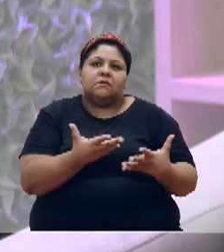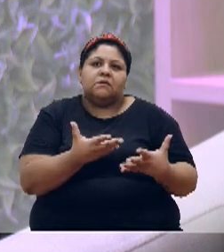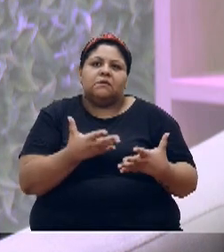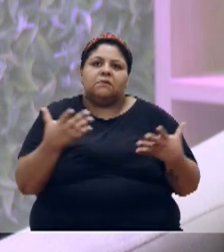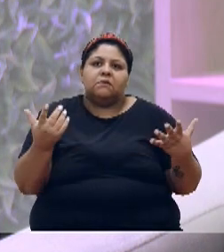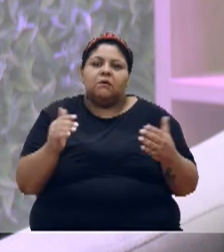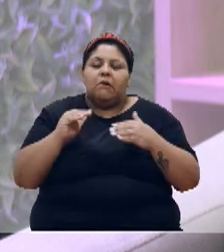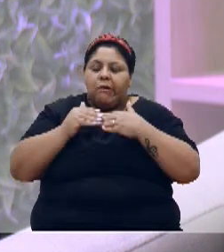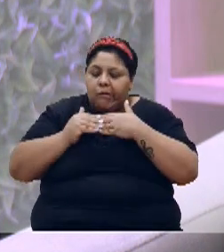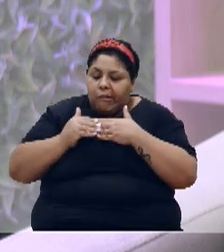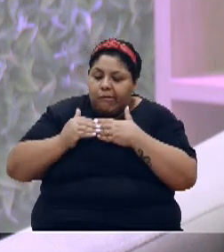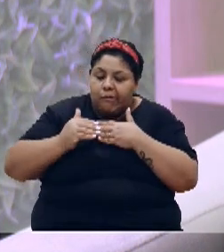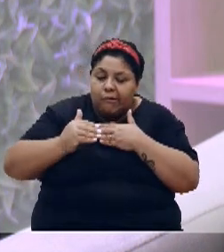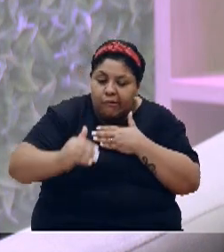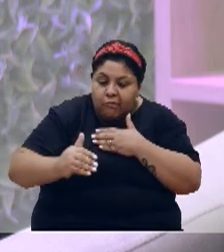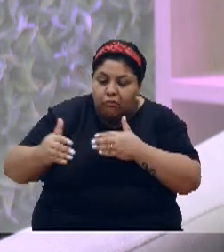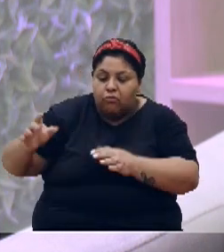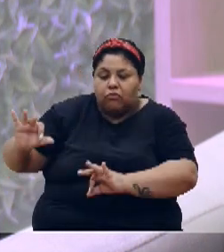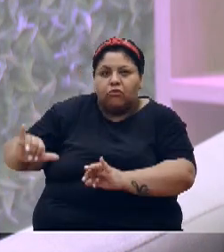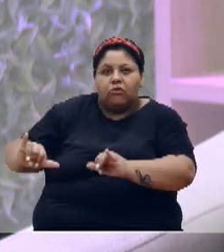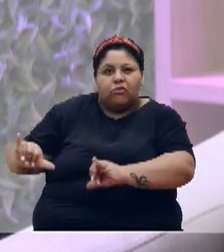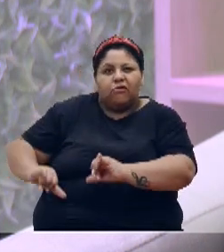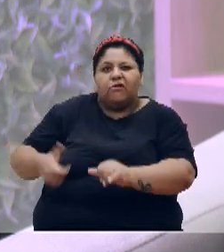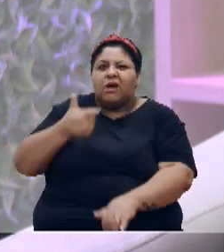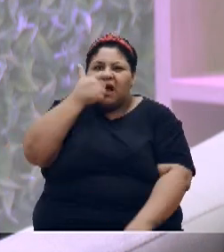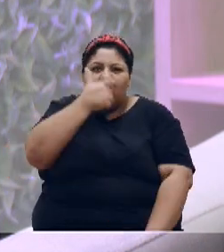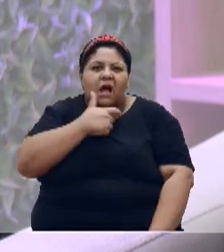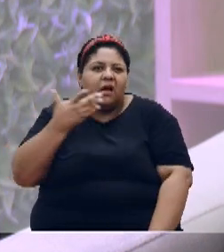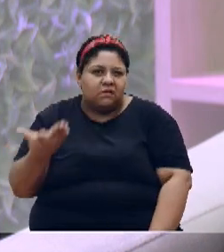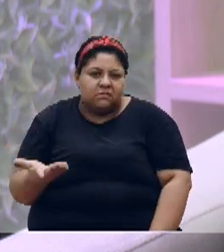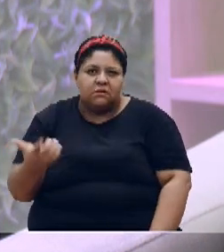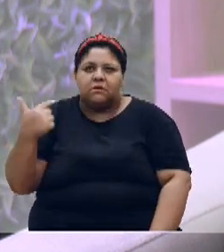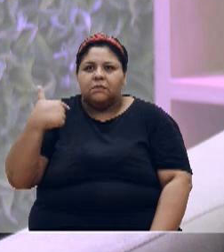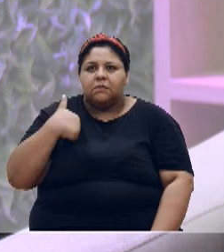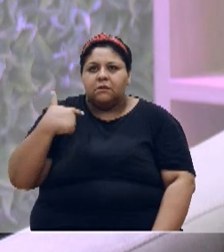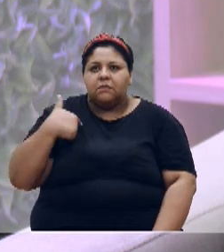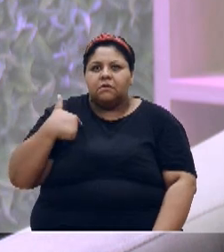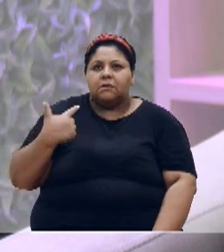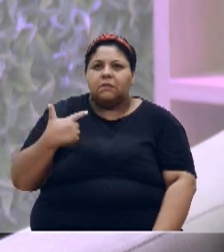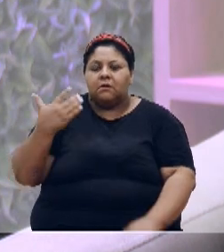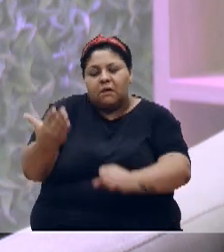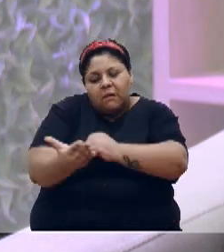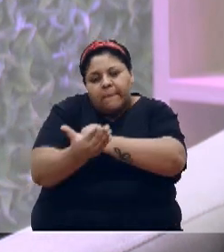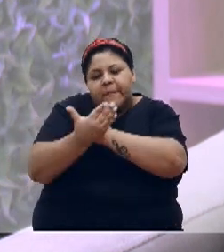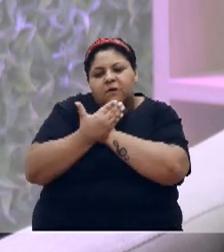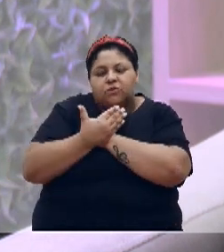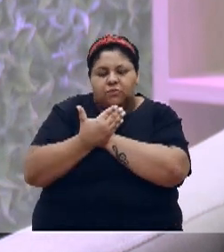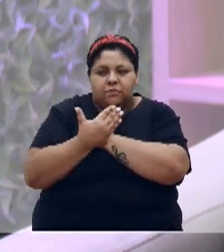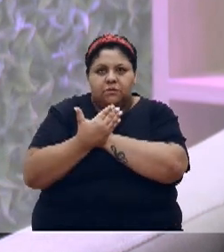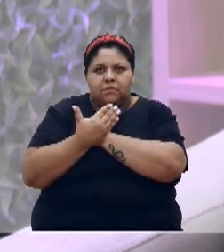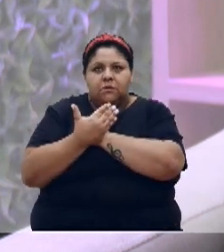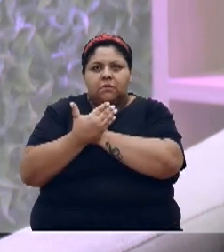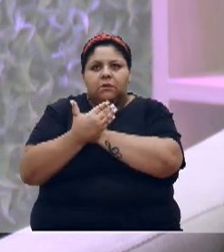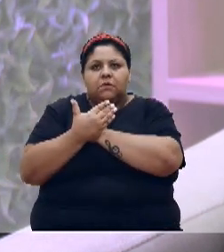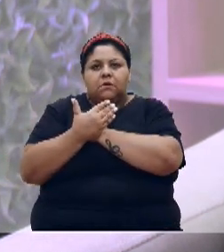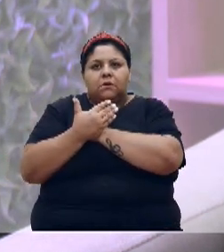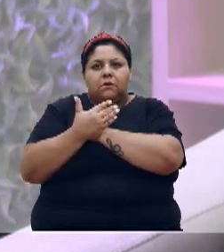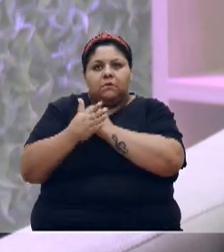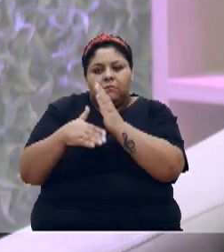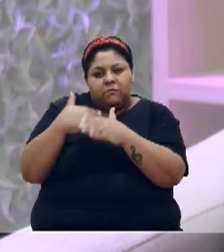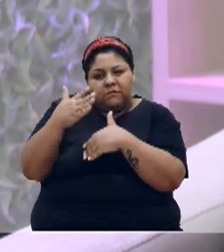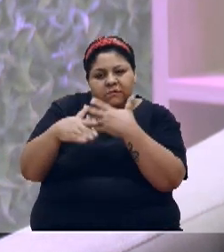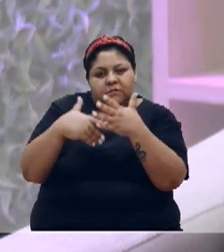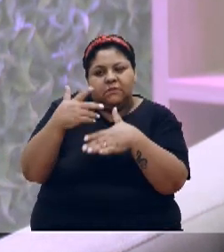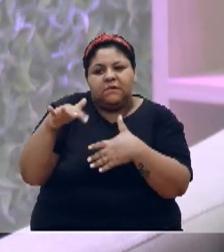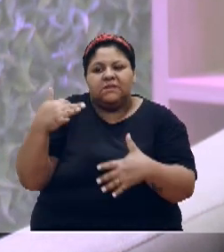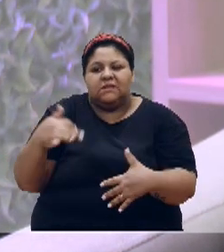prolongando um sofrimento, né? Então, acho que isso também é uma coisa que, pra mim, na minha situação, me ajuda a encaminhar essa dor,